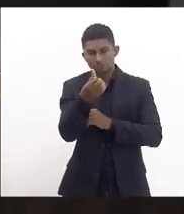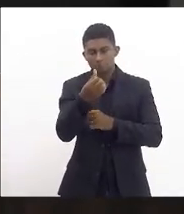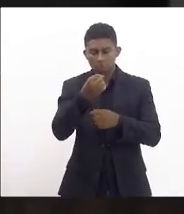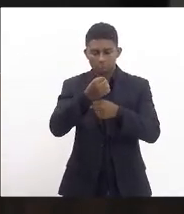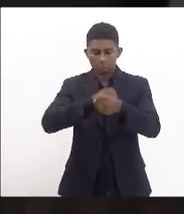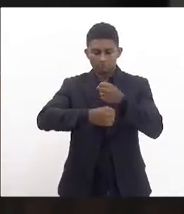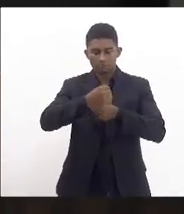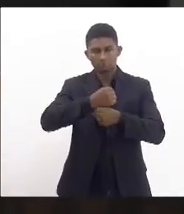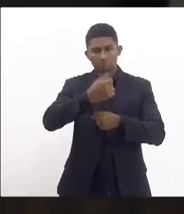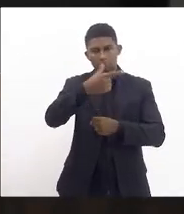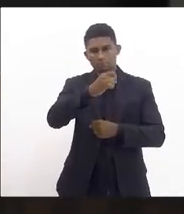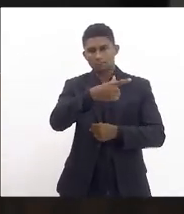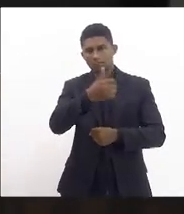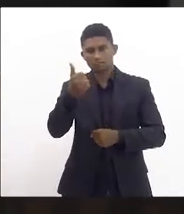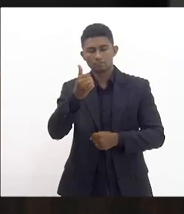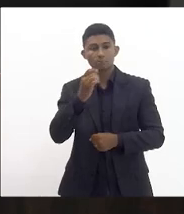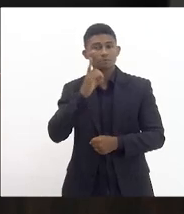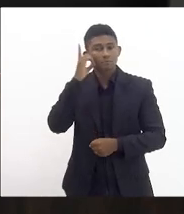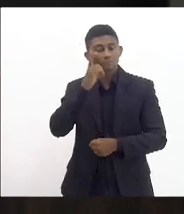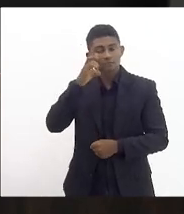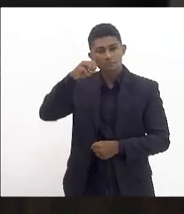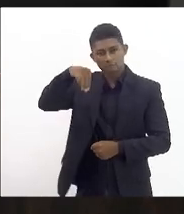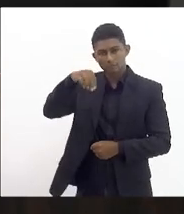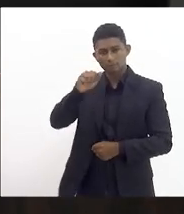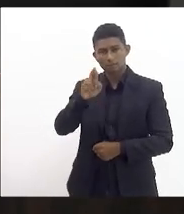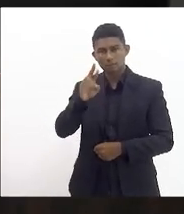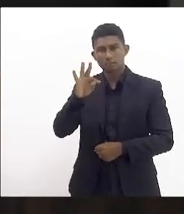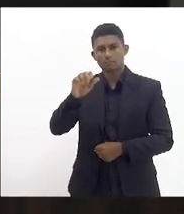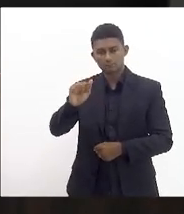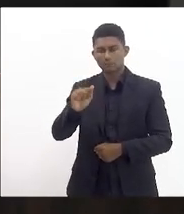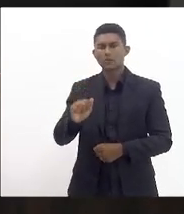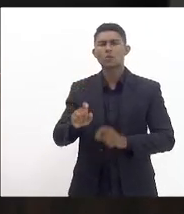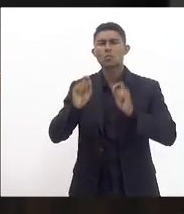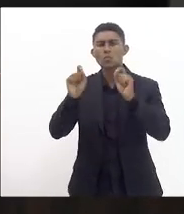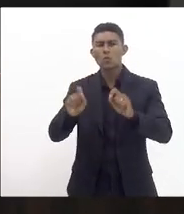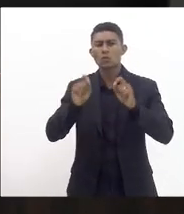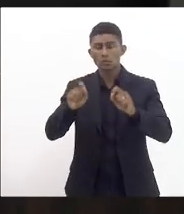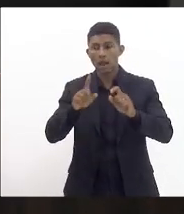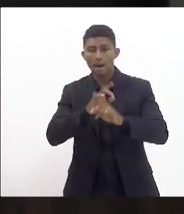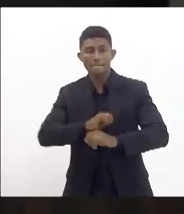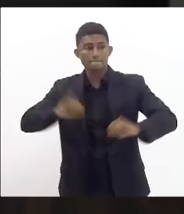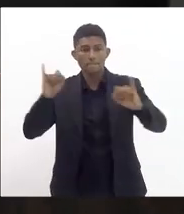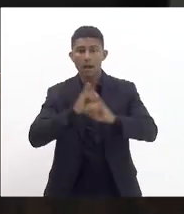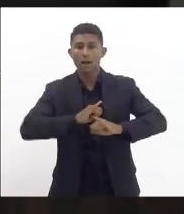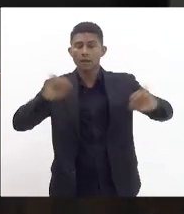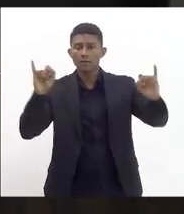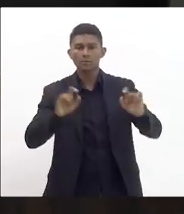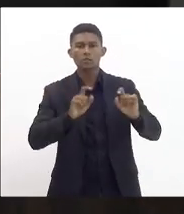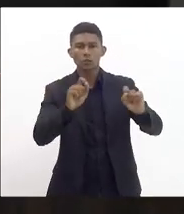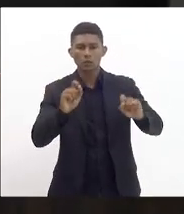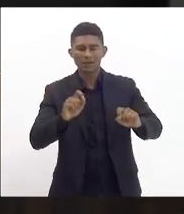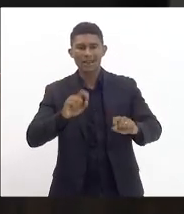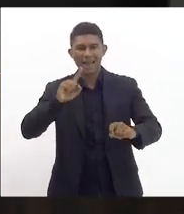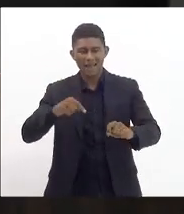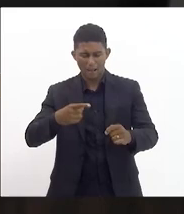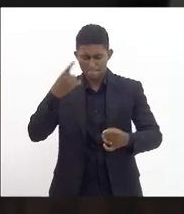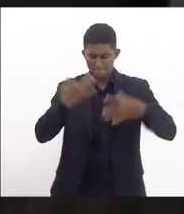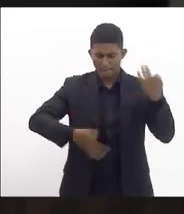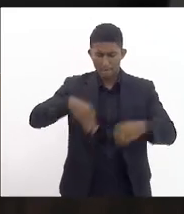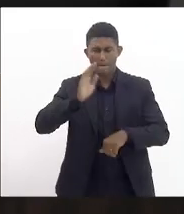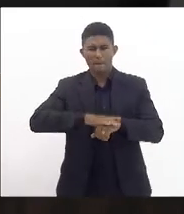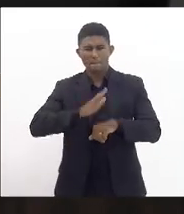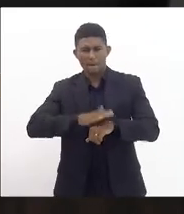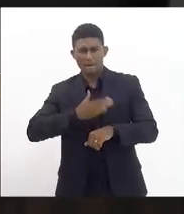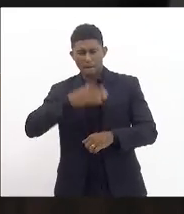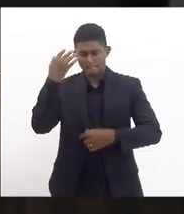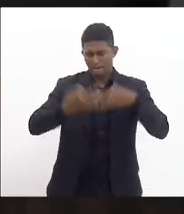3816/21, de autoria da deputada Marta Rocha, que dispõe sobre a campanha estadual de prevenção e combate à automutilação nas escolas